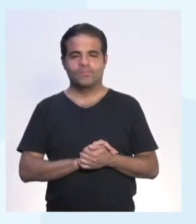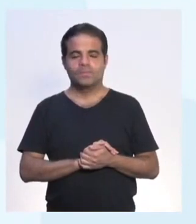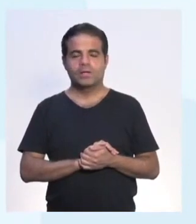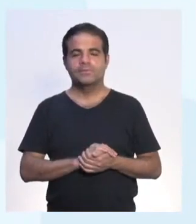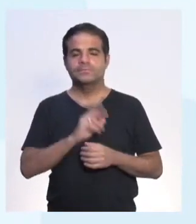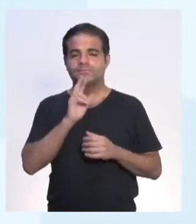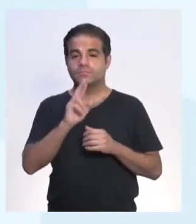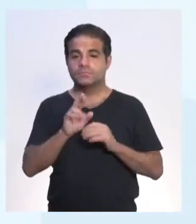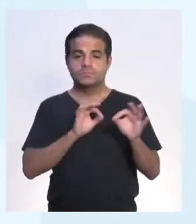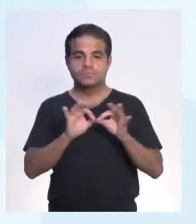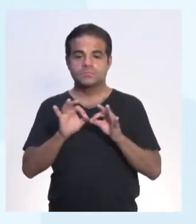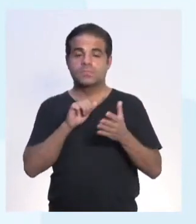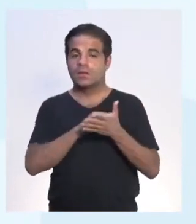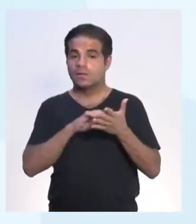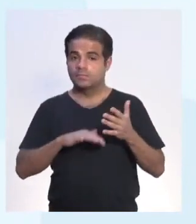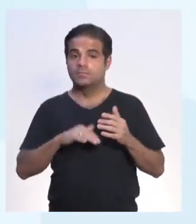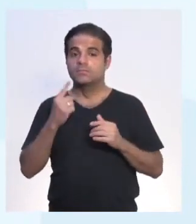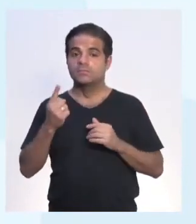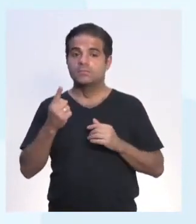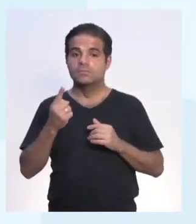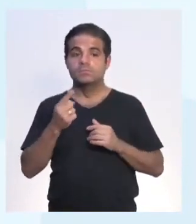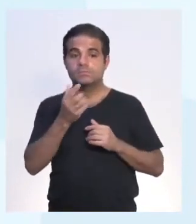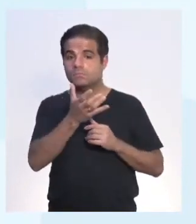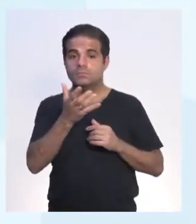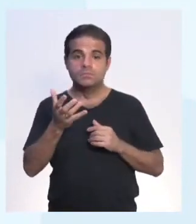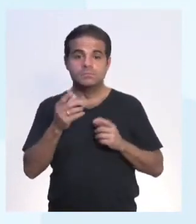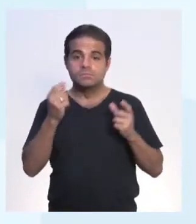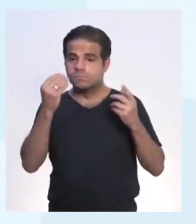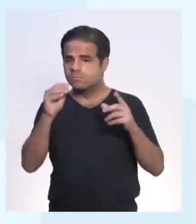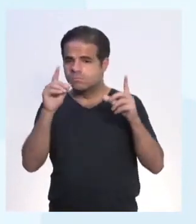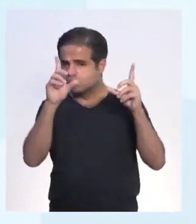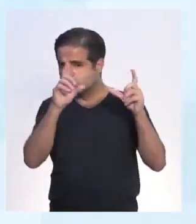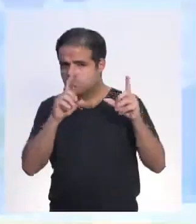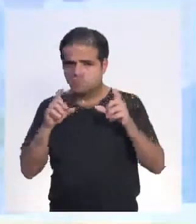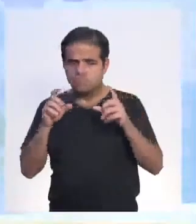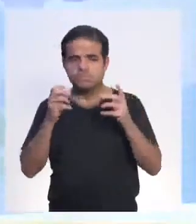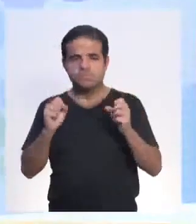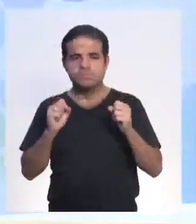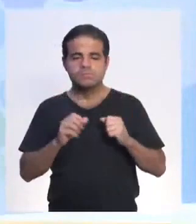Da resolução da atividade 1 também, quem quiser tirar o print.